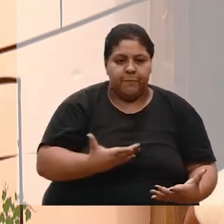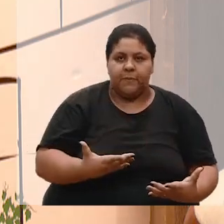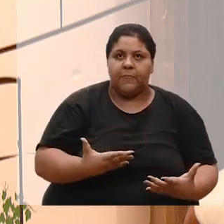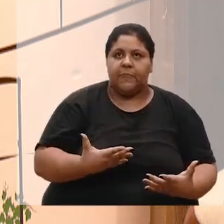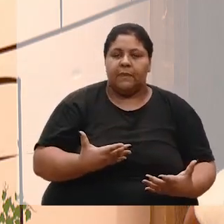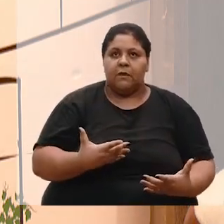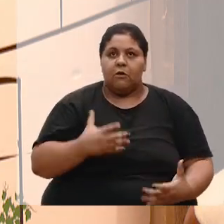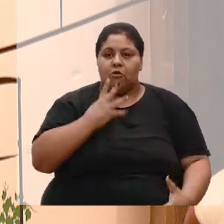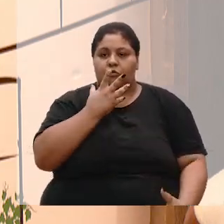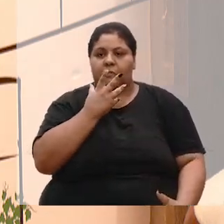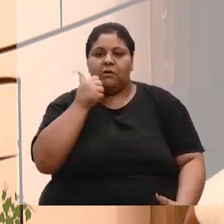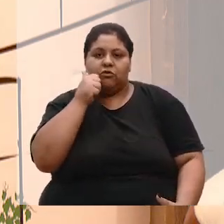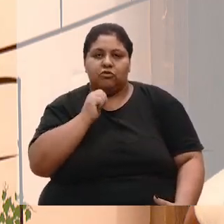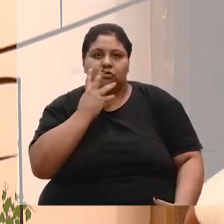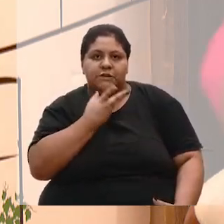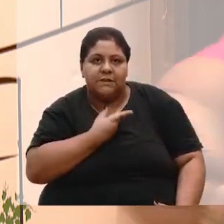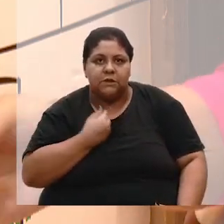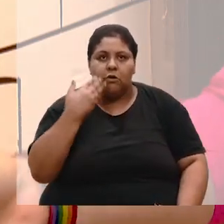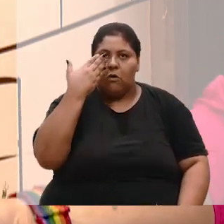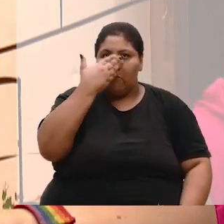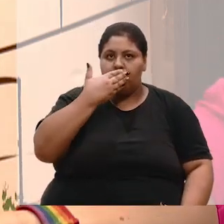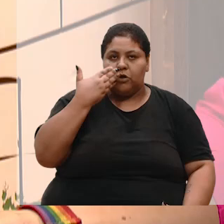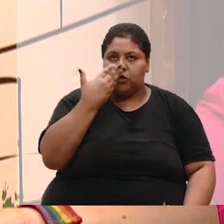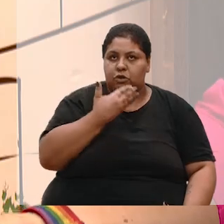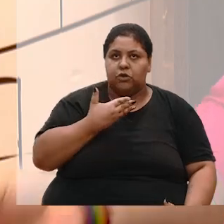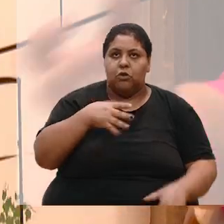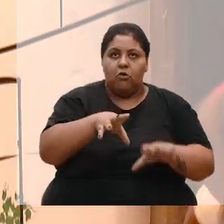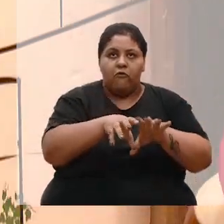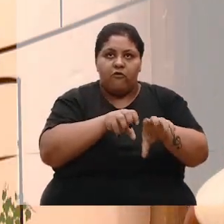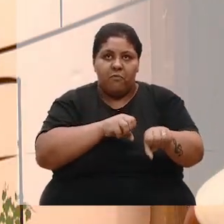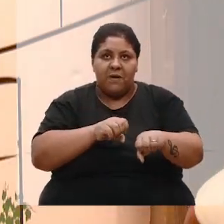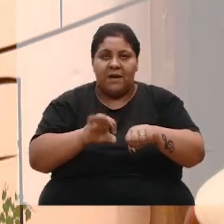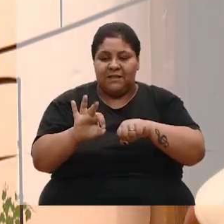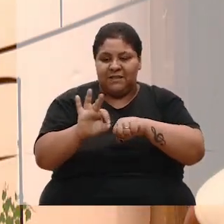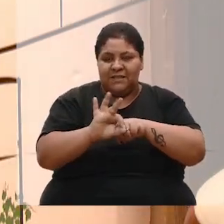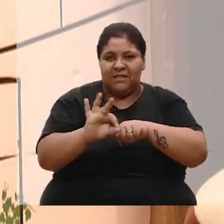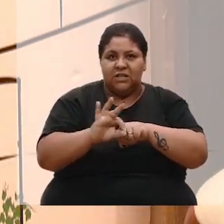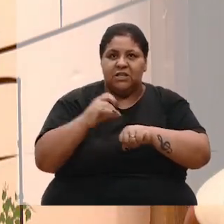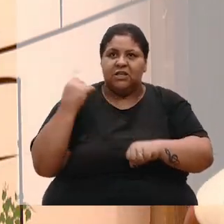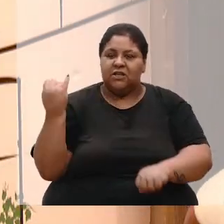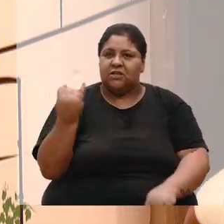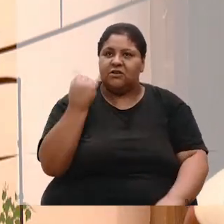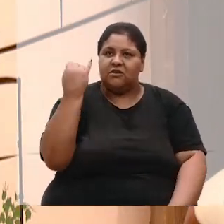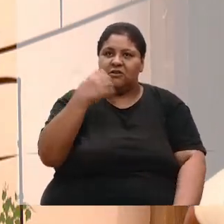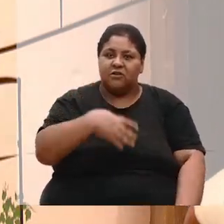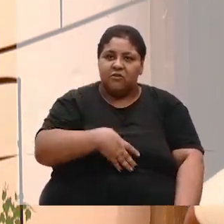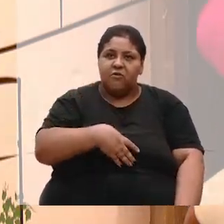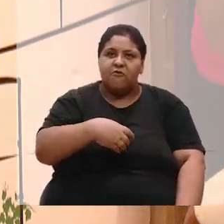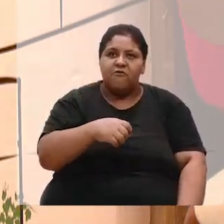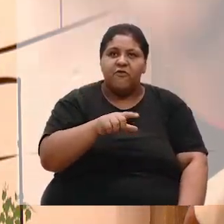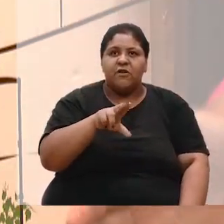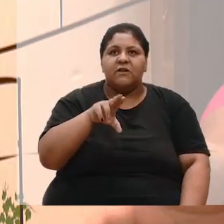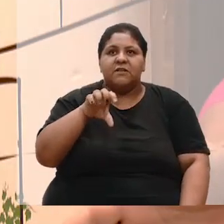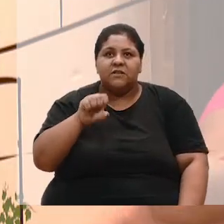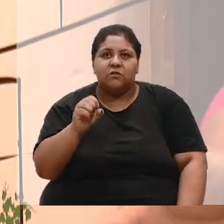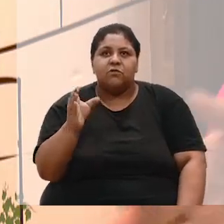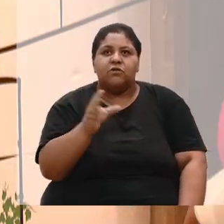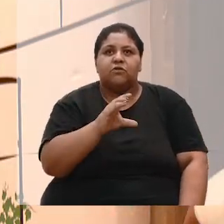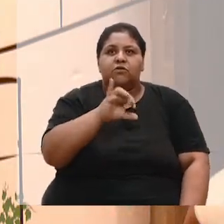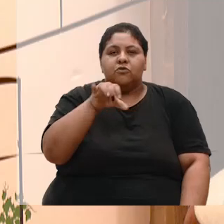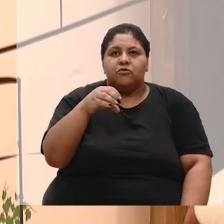mulher trans, se eu sou uma prostituta ou se eu sou uma bacharel em direito. O importante é que eu sou filha do seu Luiz com a dona